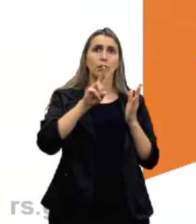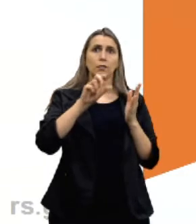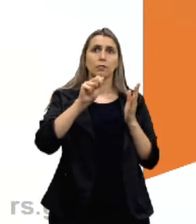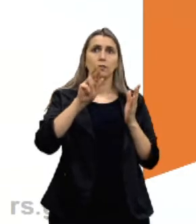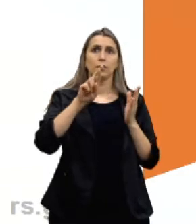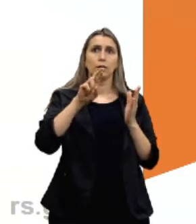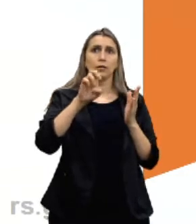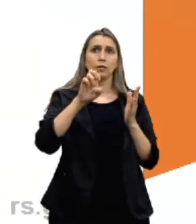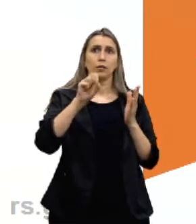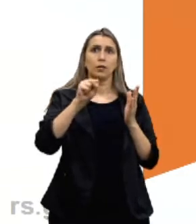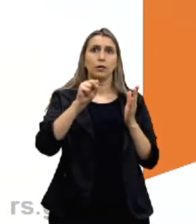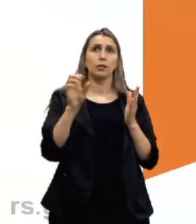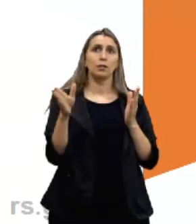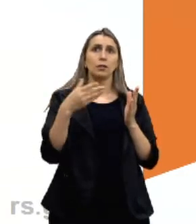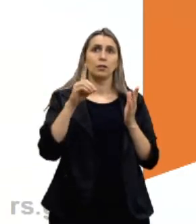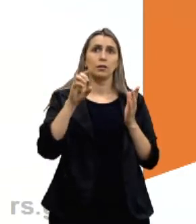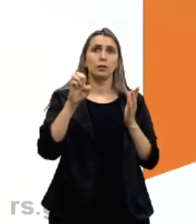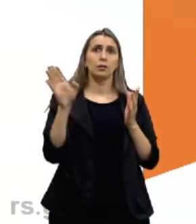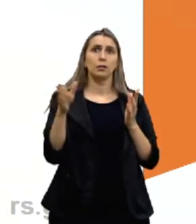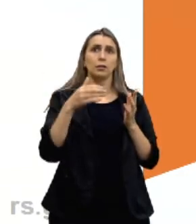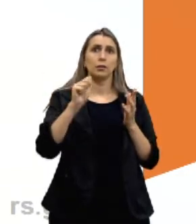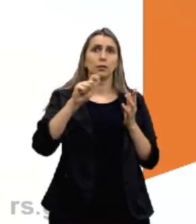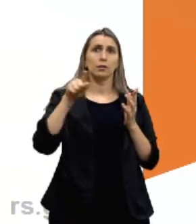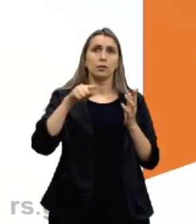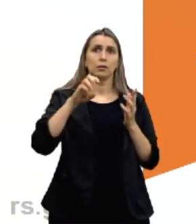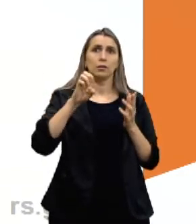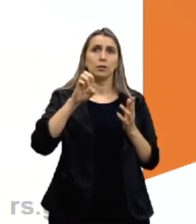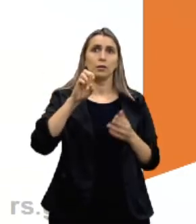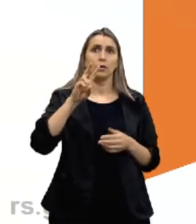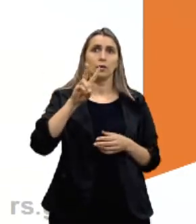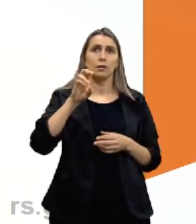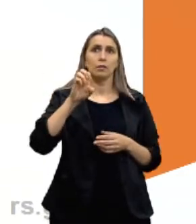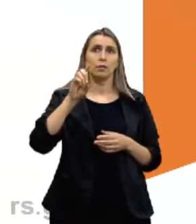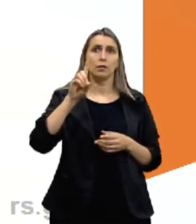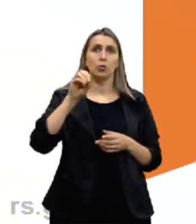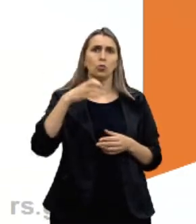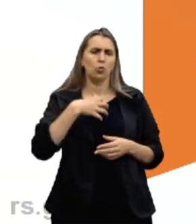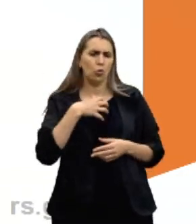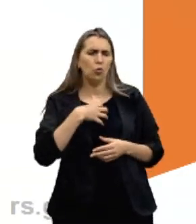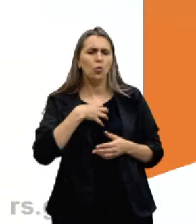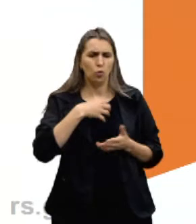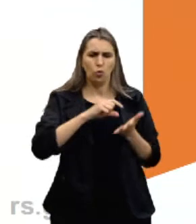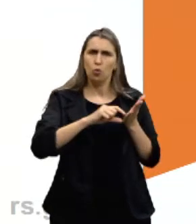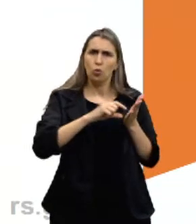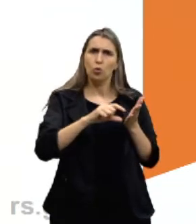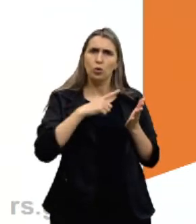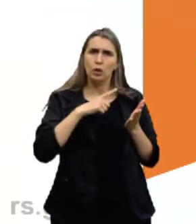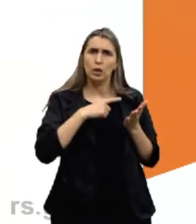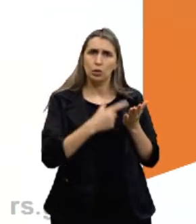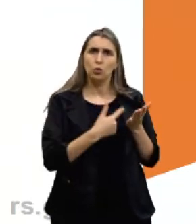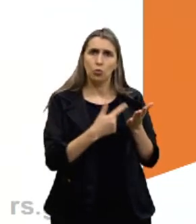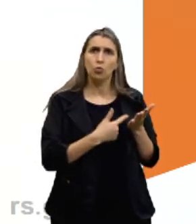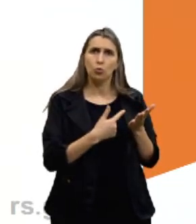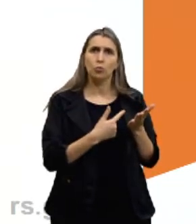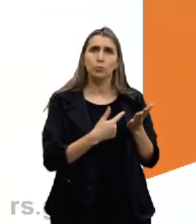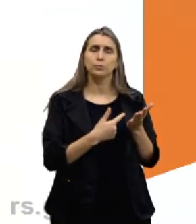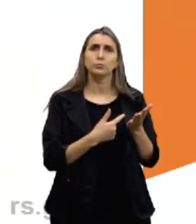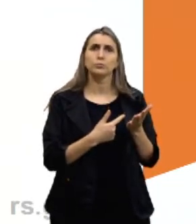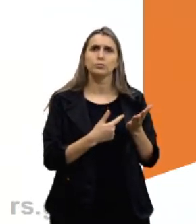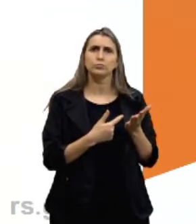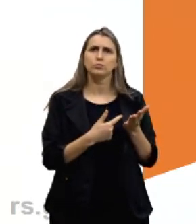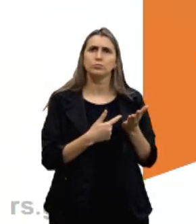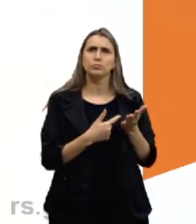Azevedo cara eu aconselho vocês ali a obra do Álvares de Azevedo para vocês ver se o momento assim sabe que é